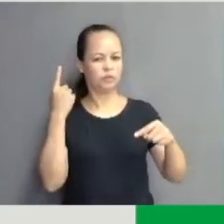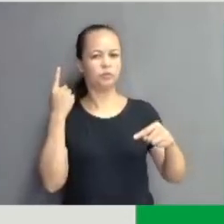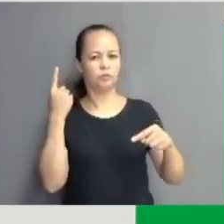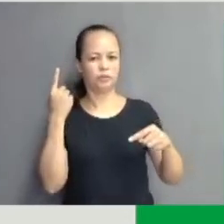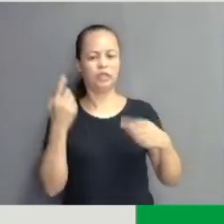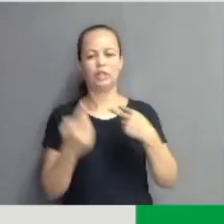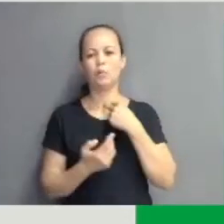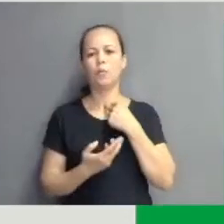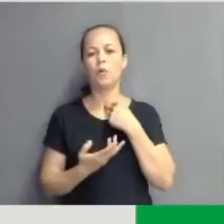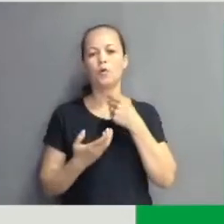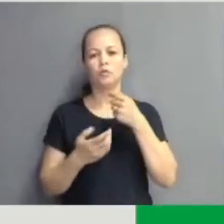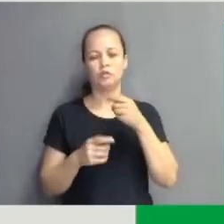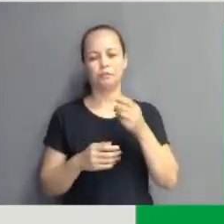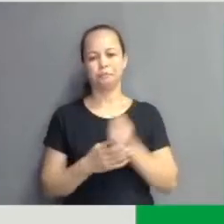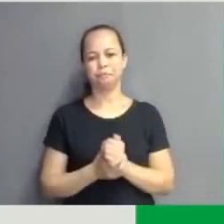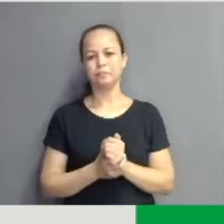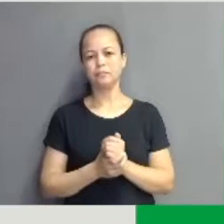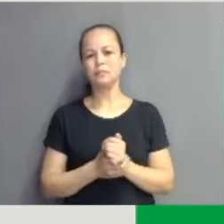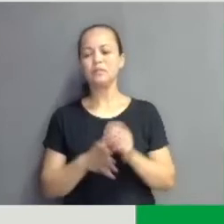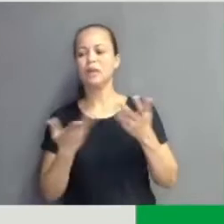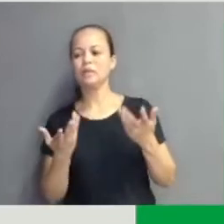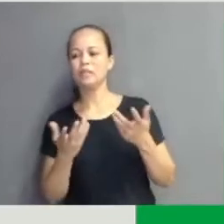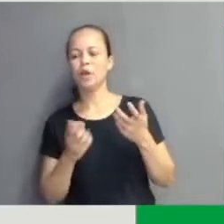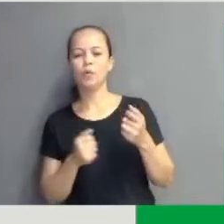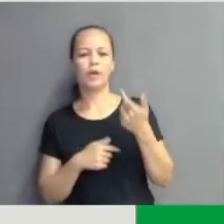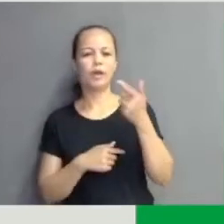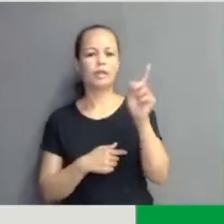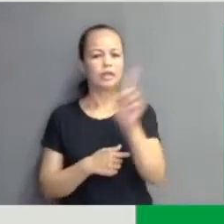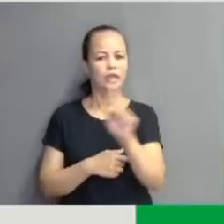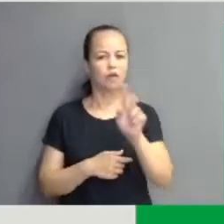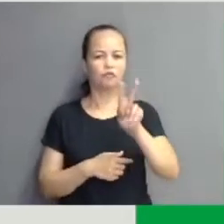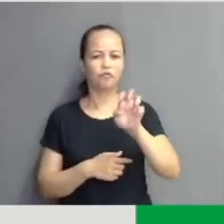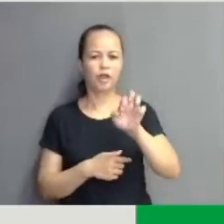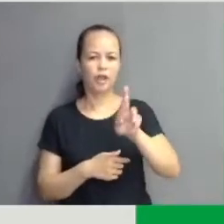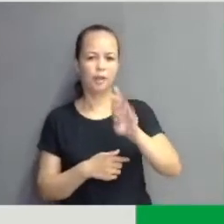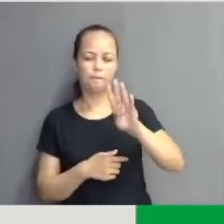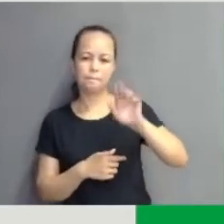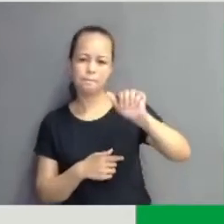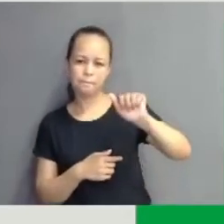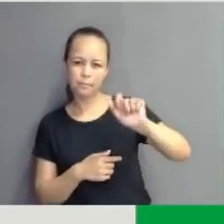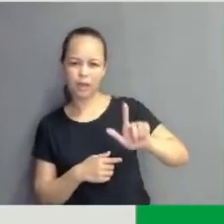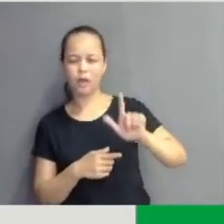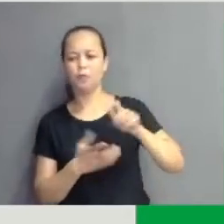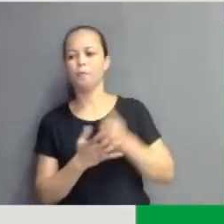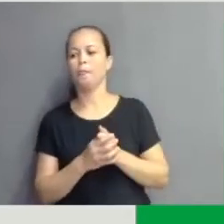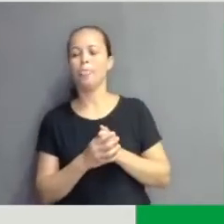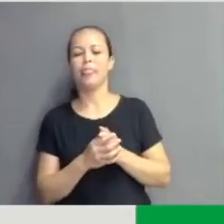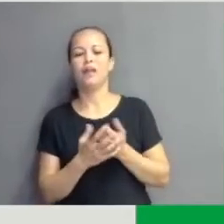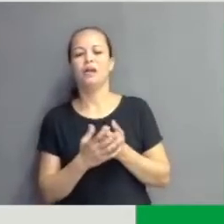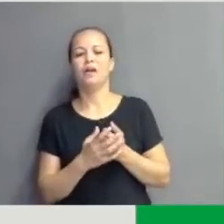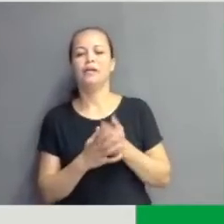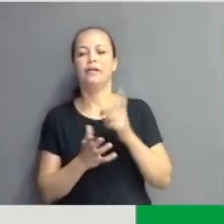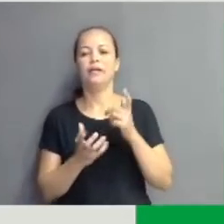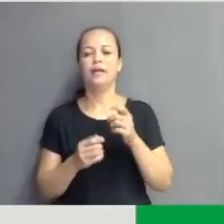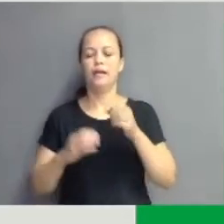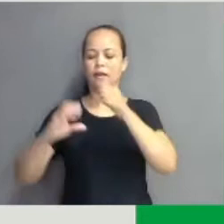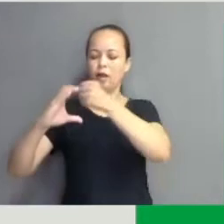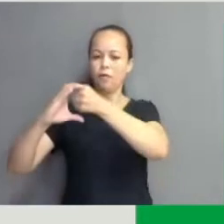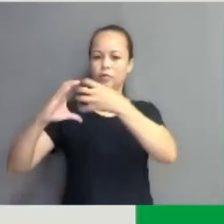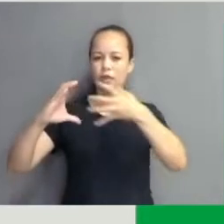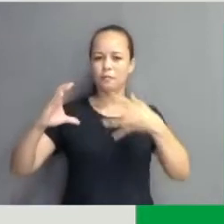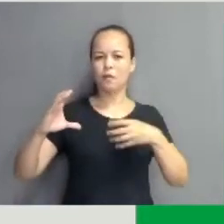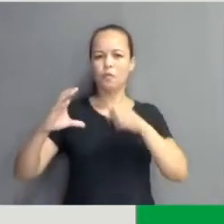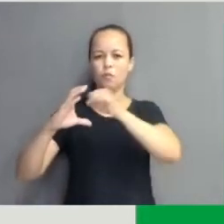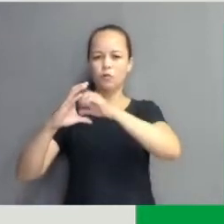não-verbal os emojis as figurinhas a Libras as expressões do rosto e raiva